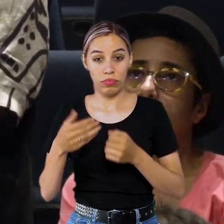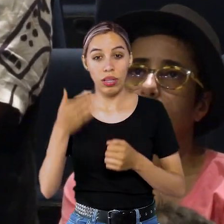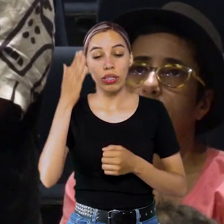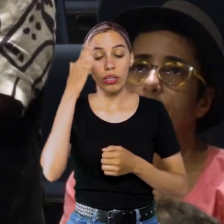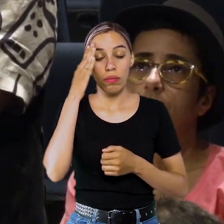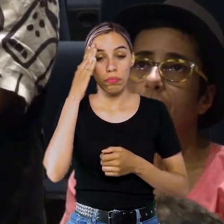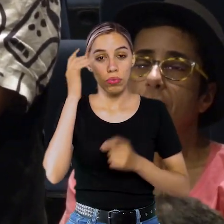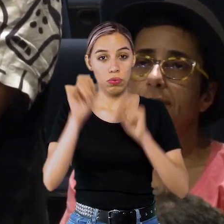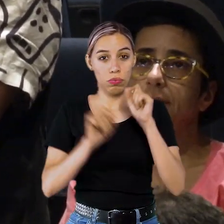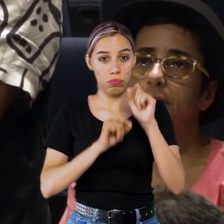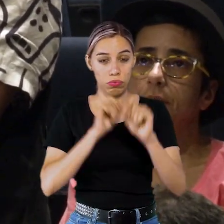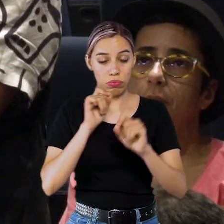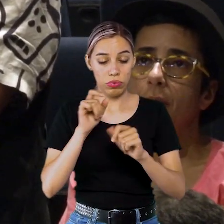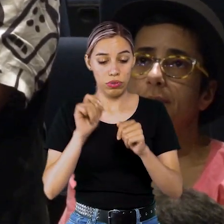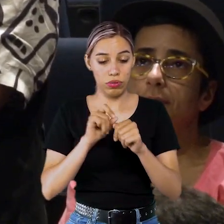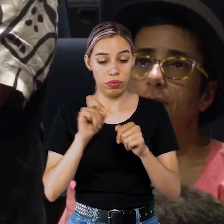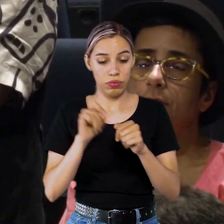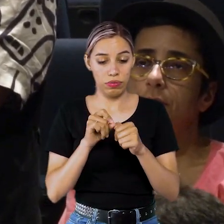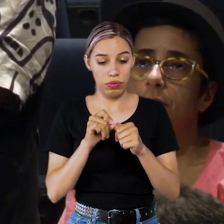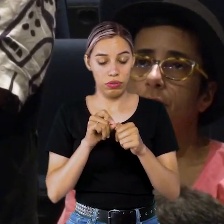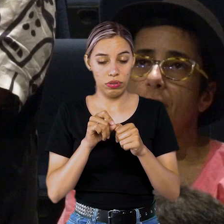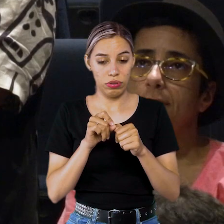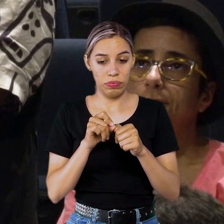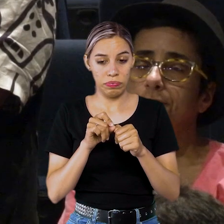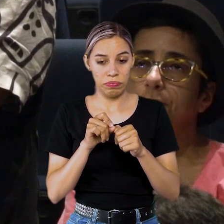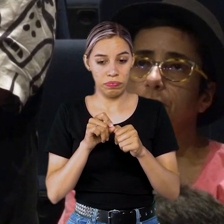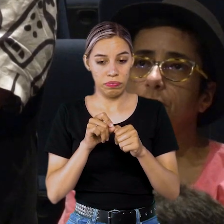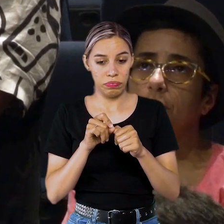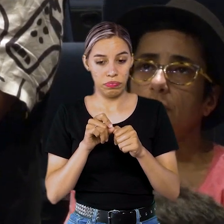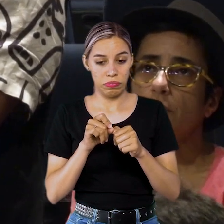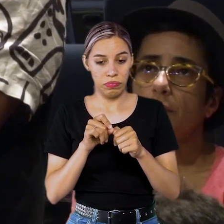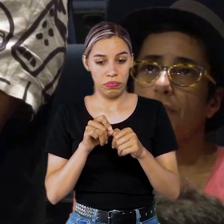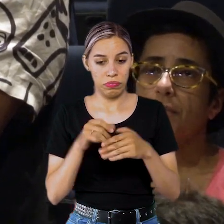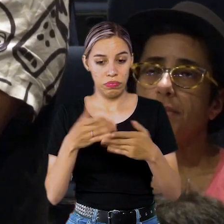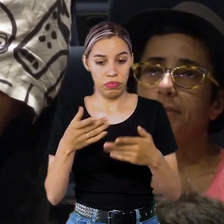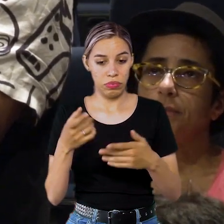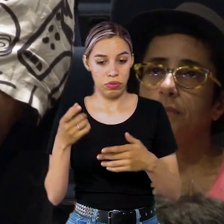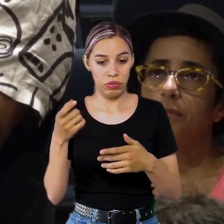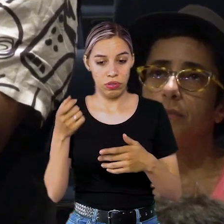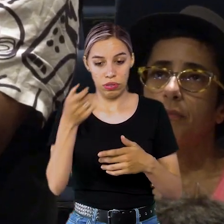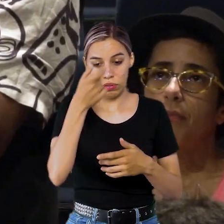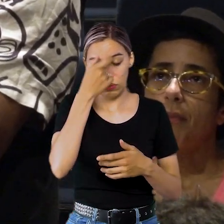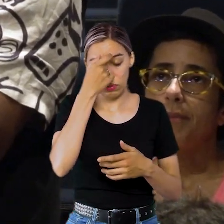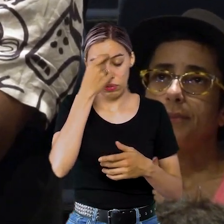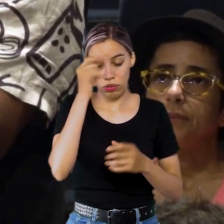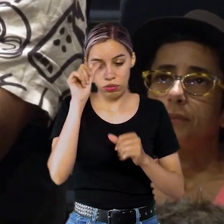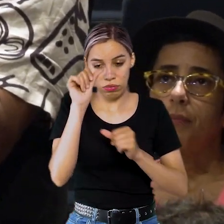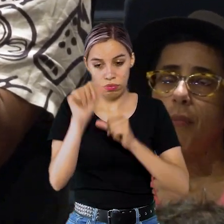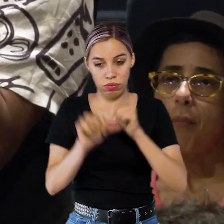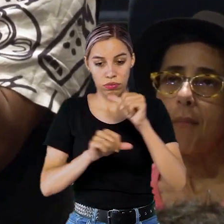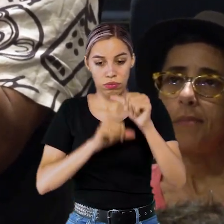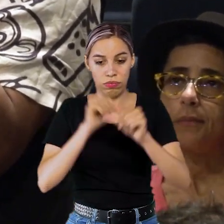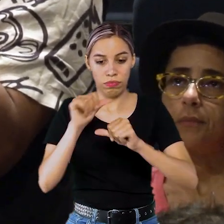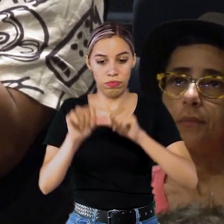saber o que fazer com essa mutações de consciência,